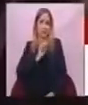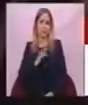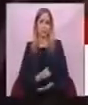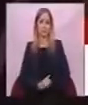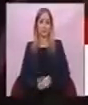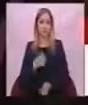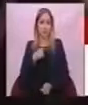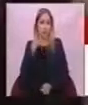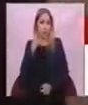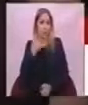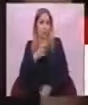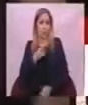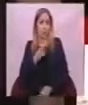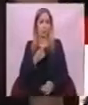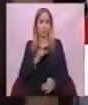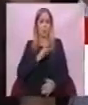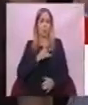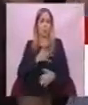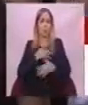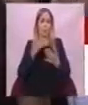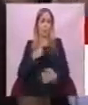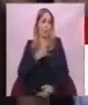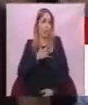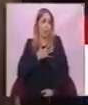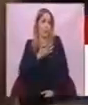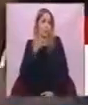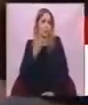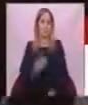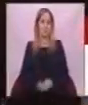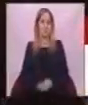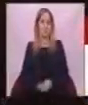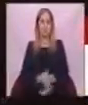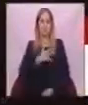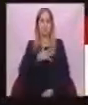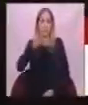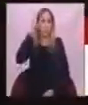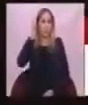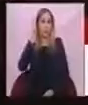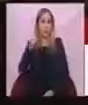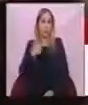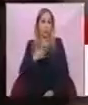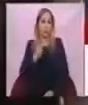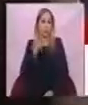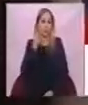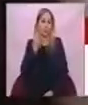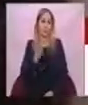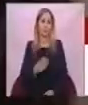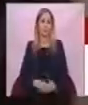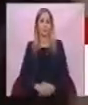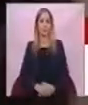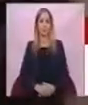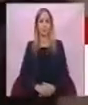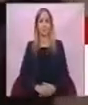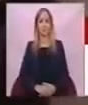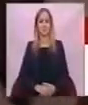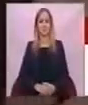gosto de ver. O Amor Maior, por exemplo, adoro ver o Amor Maior. Eu adoro o João Baião e gostei imenso, enfim, durou muitos anos.